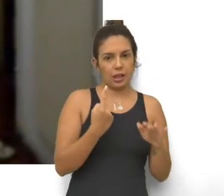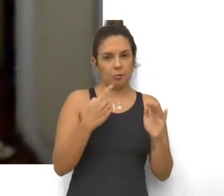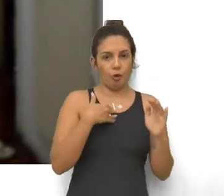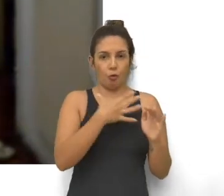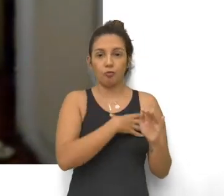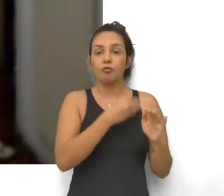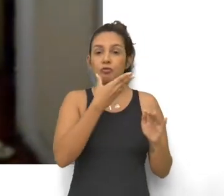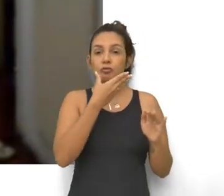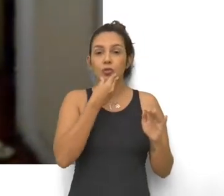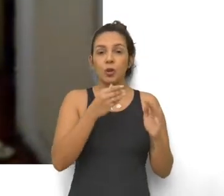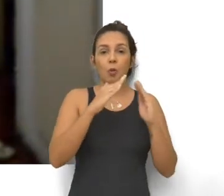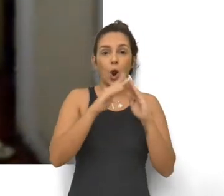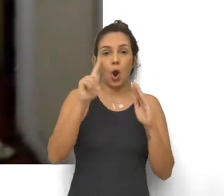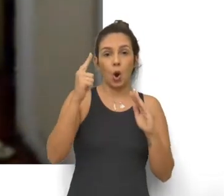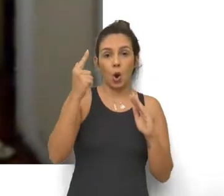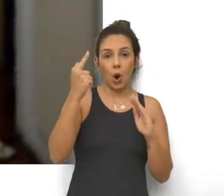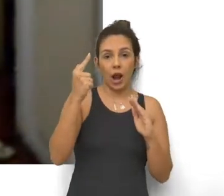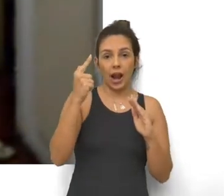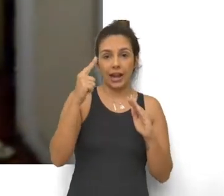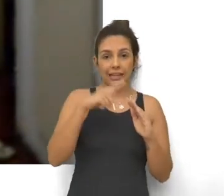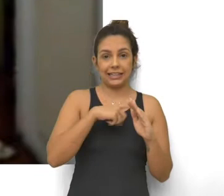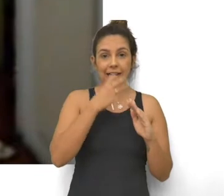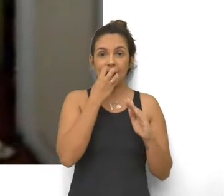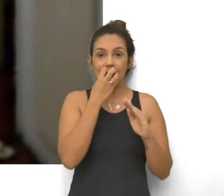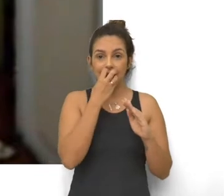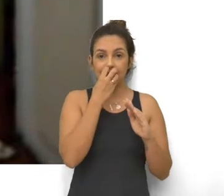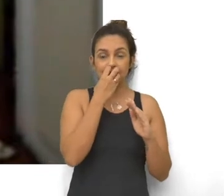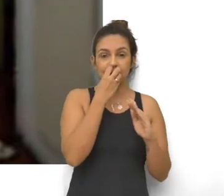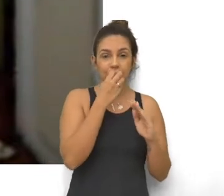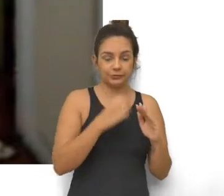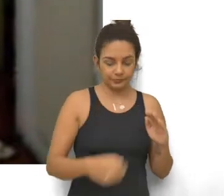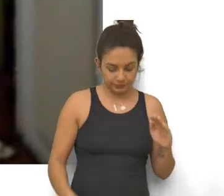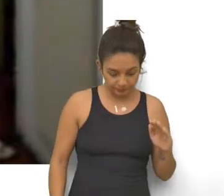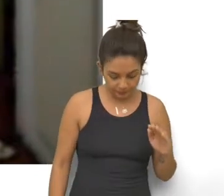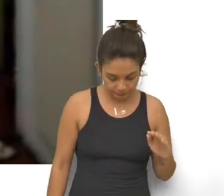Goiás, e cercada de cachorros e gatos, que eu gosto muito, mas...